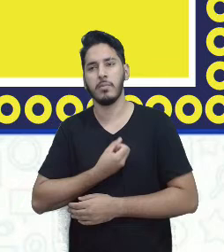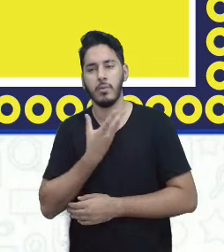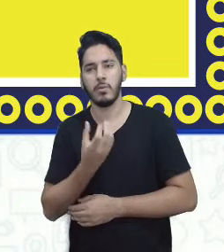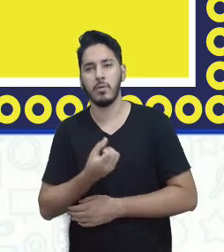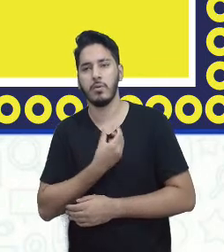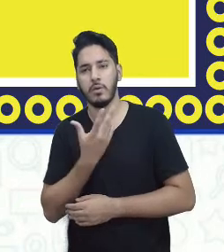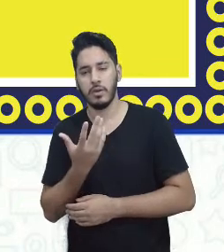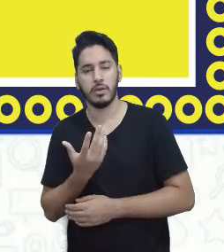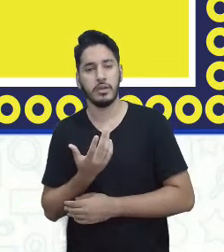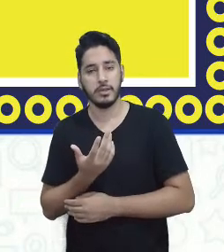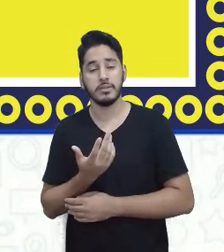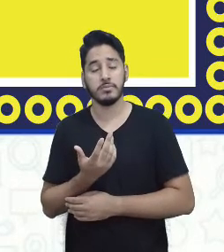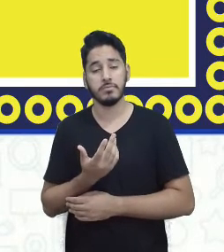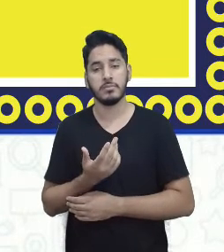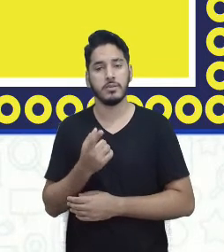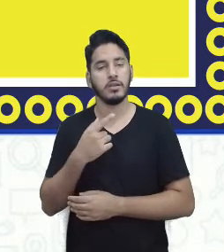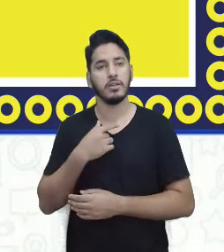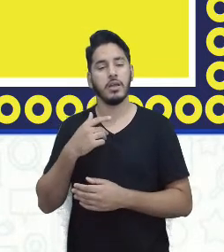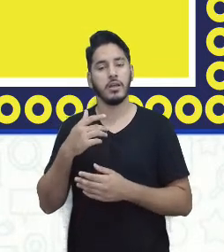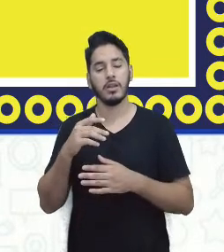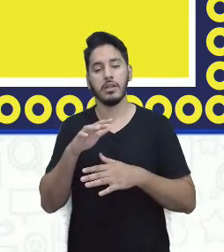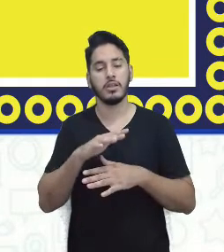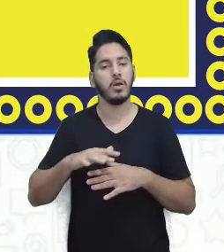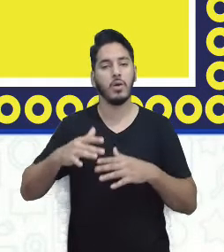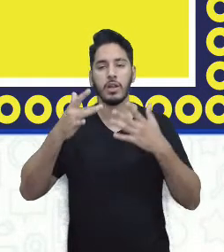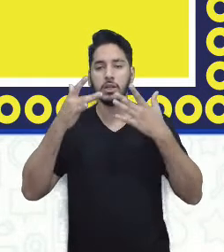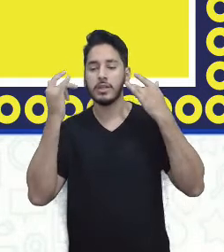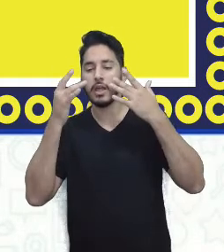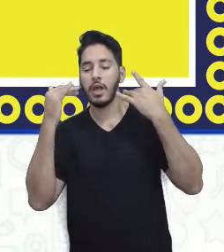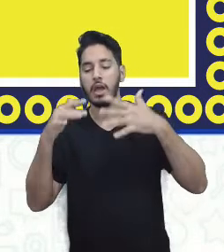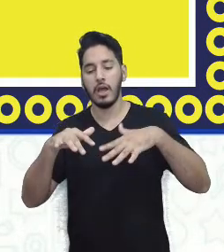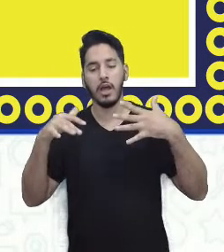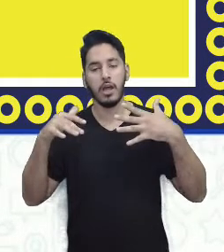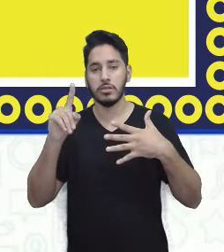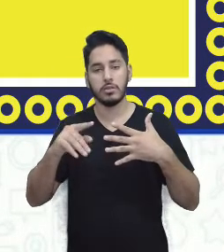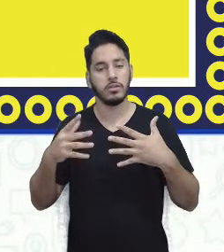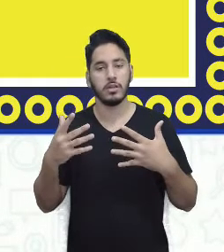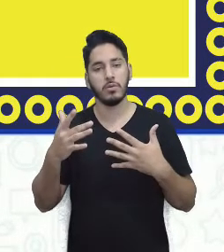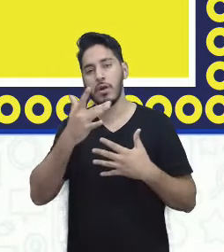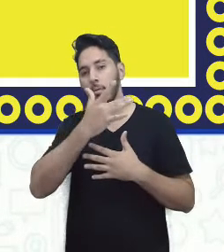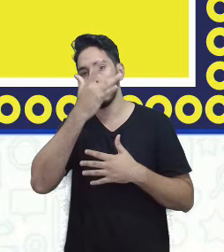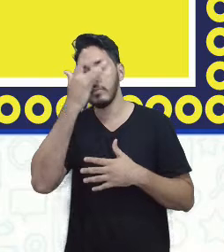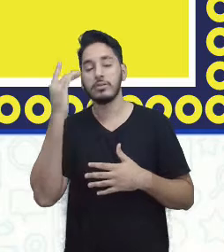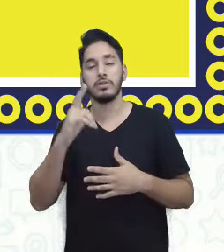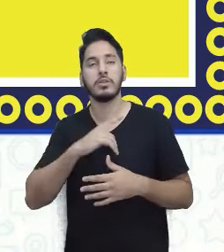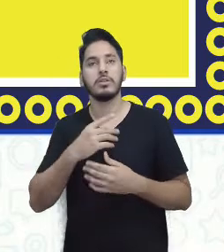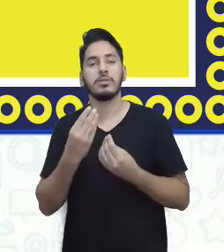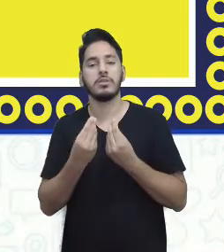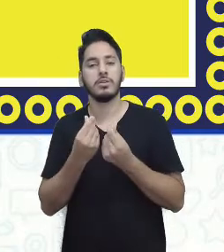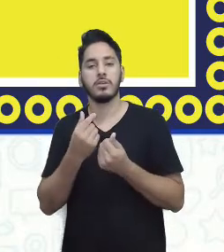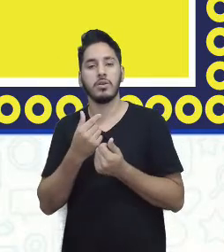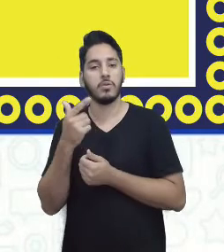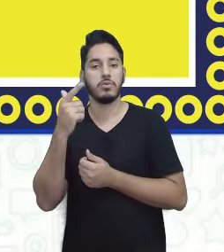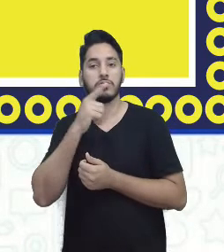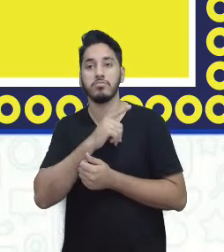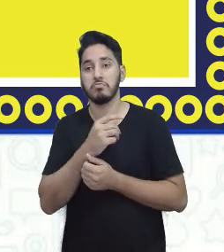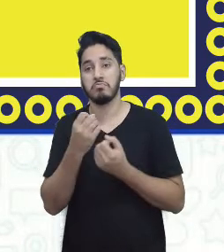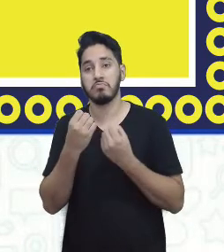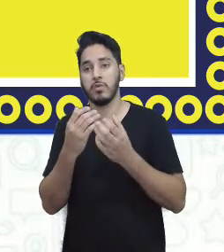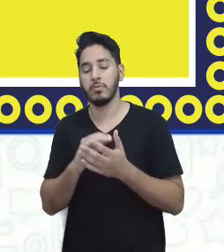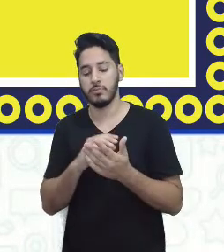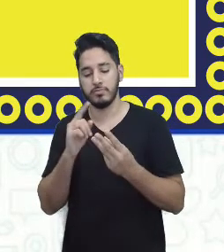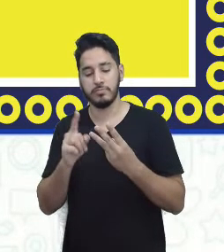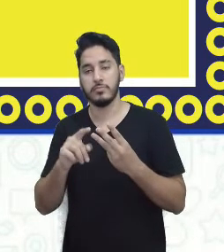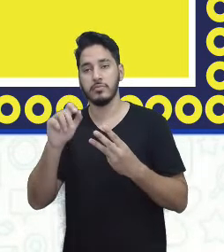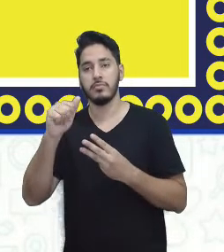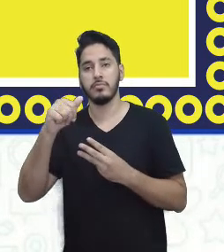né? Então, ele era ensaísta, então ele era uma pessoa que tinha, né, um alcance muito grande.